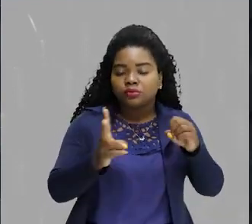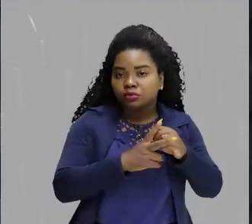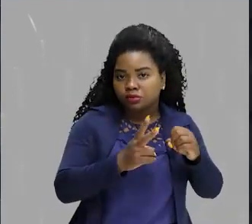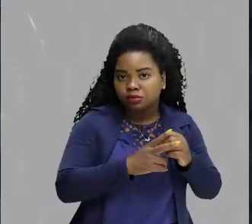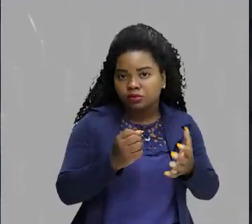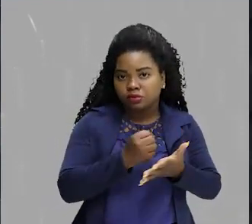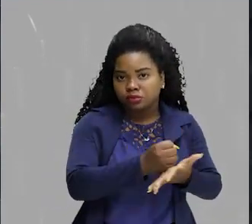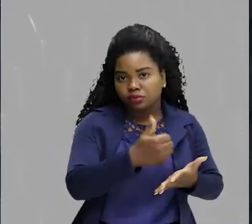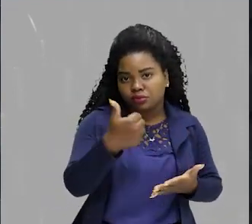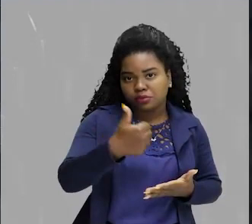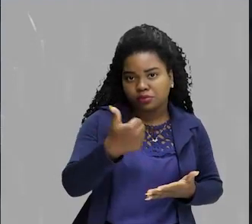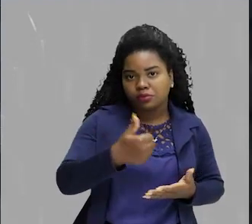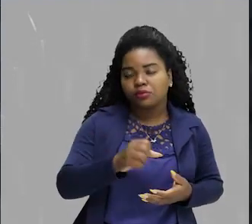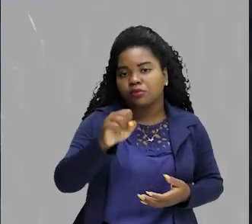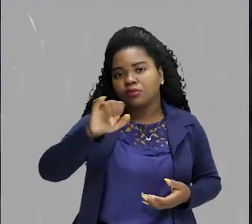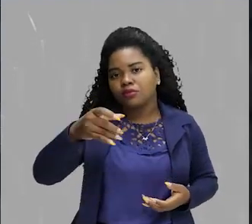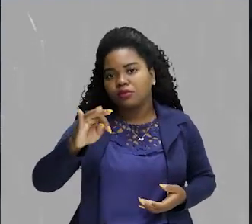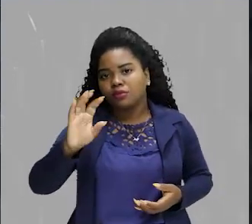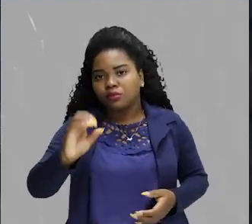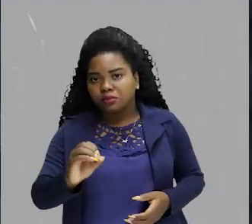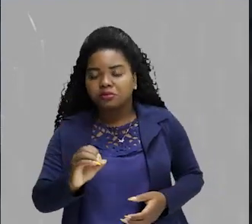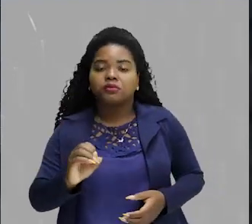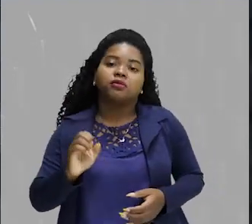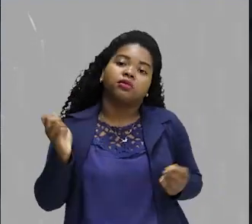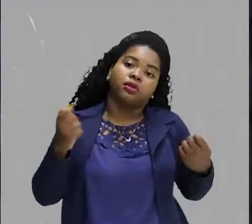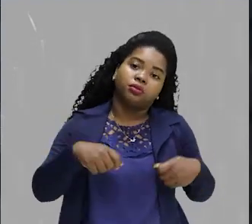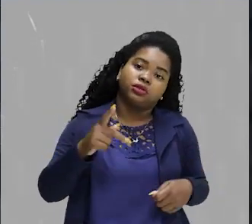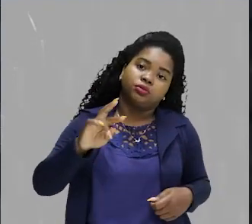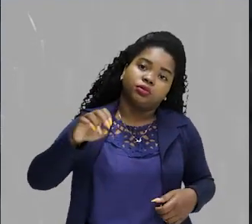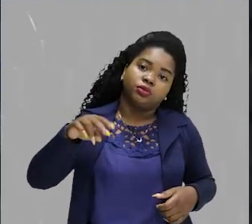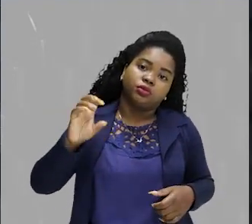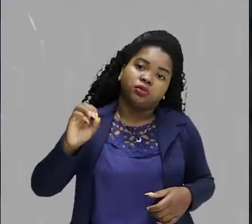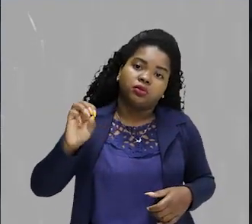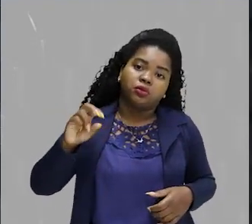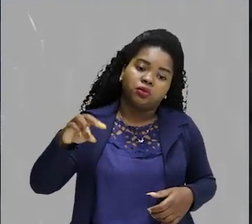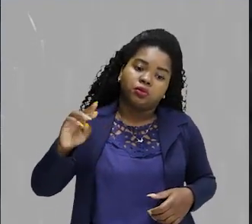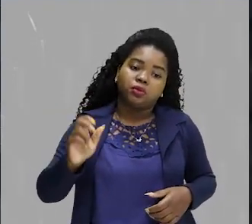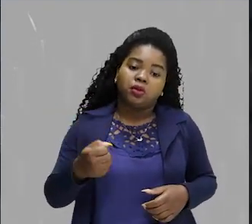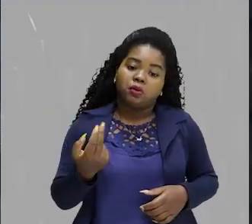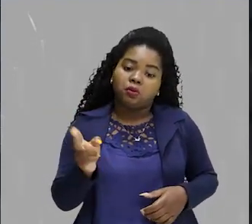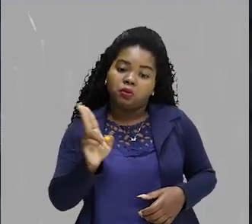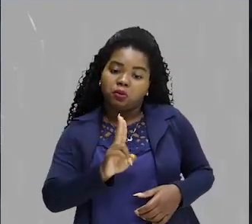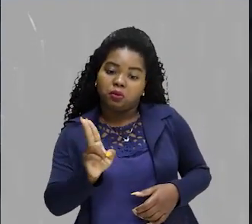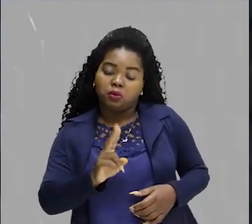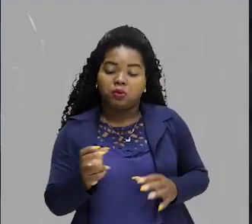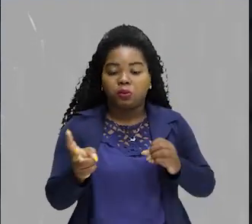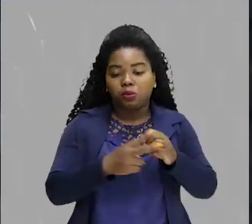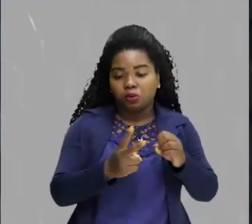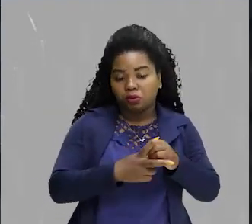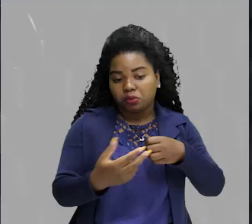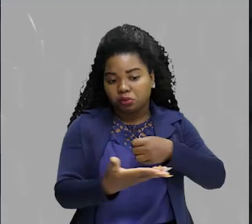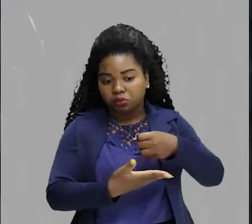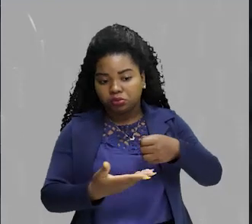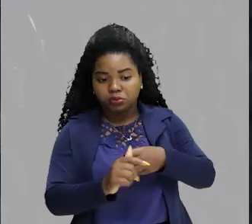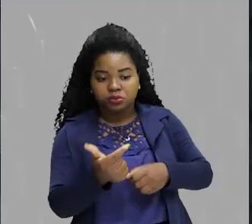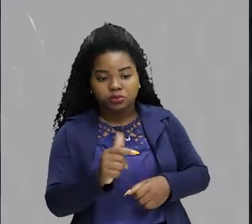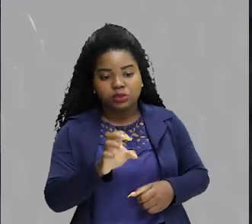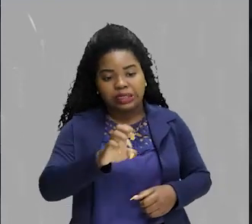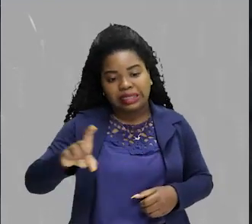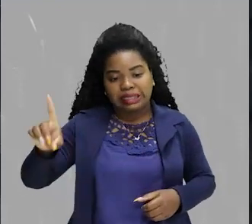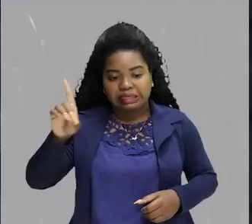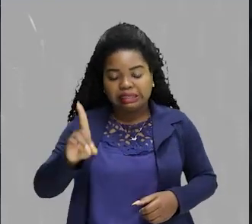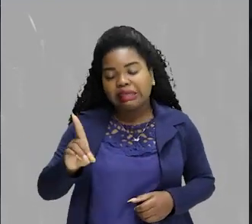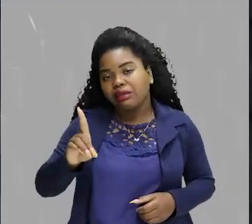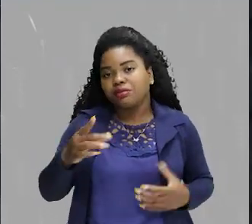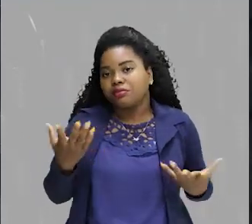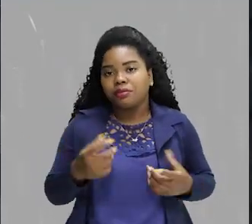primeiro, sujeito, que pode ser um pronome ou um nome, o verbo na forma básica dele, ó, não tem é dele, não está